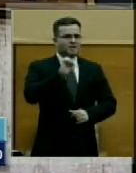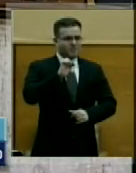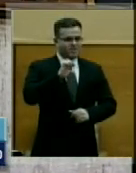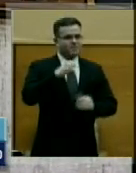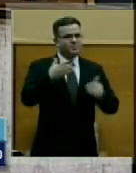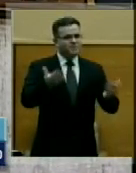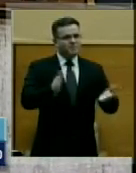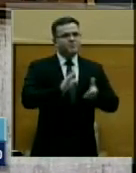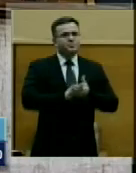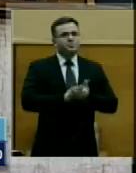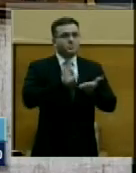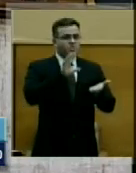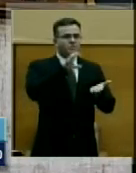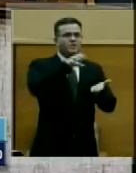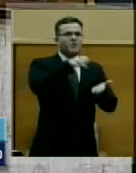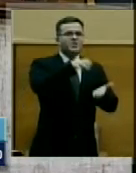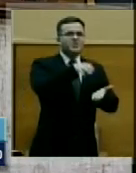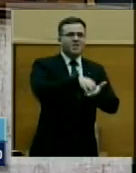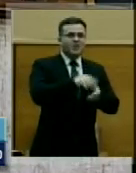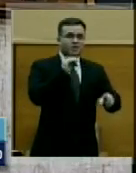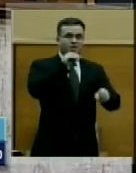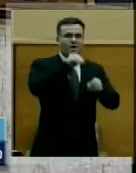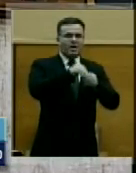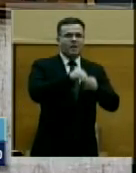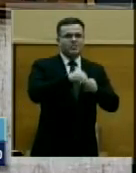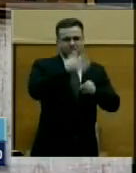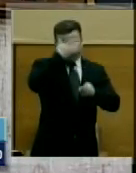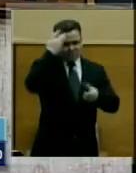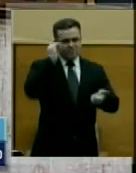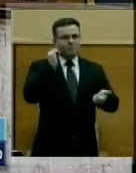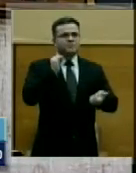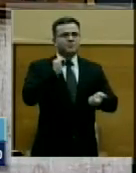do Centro Integrado de Esporte para Atletas,